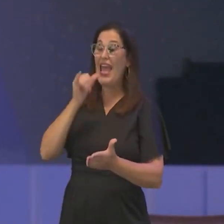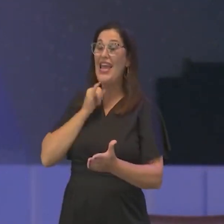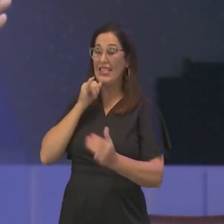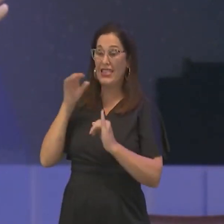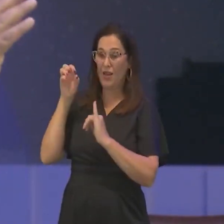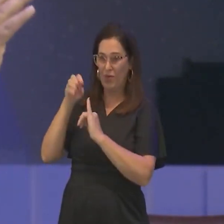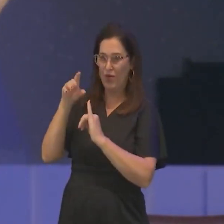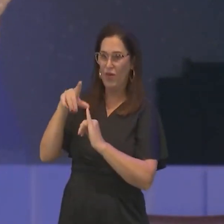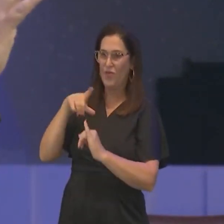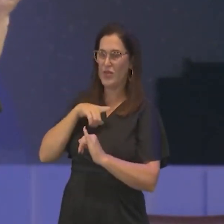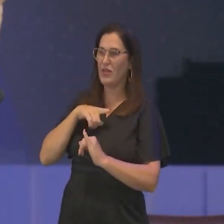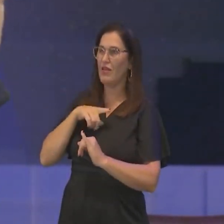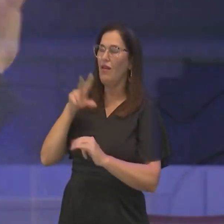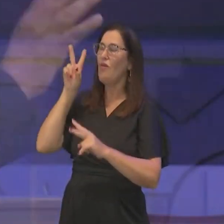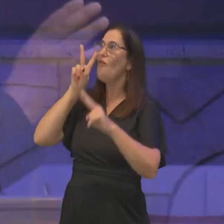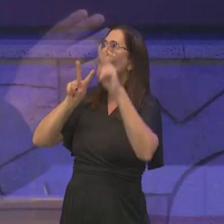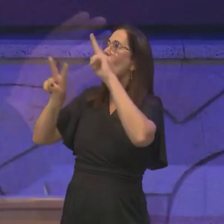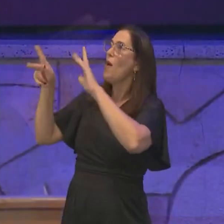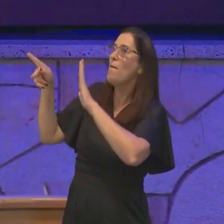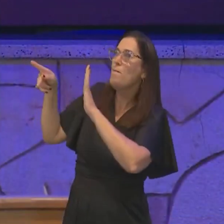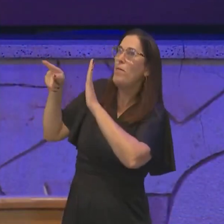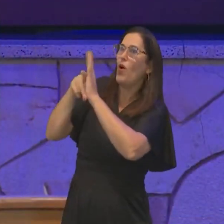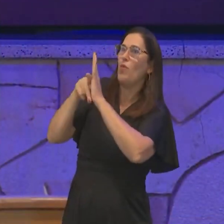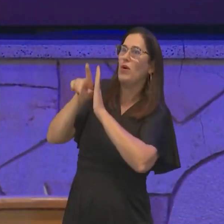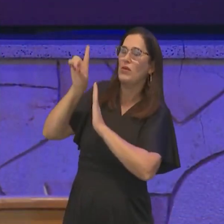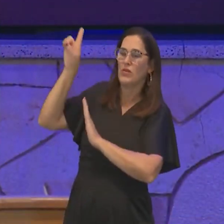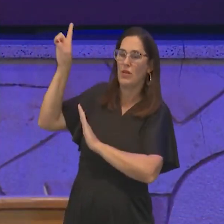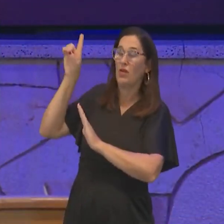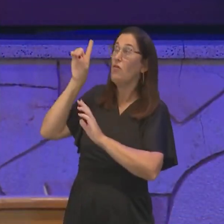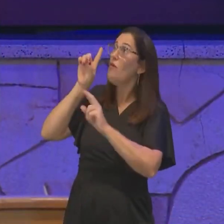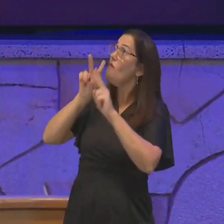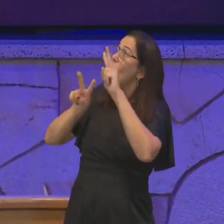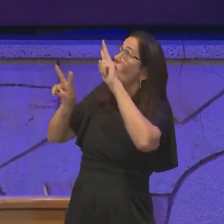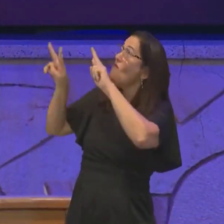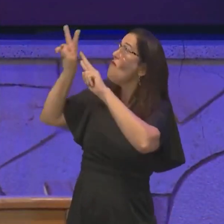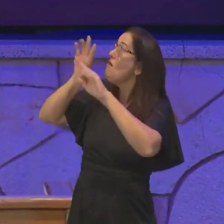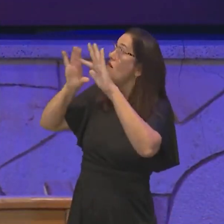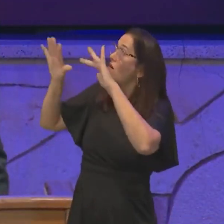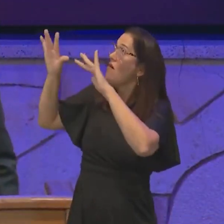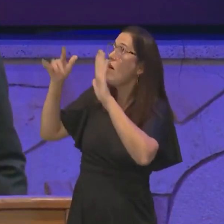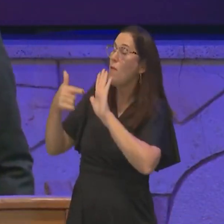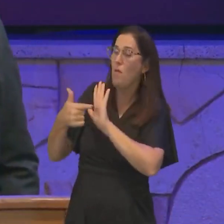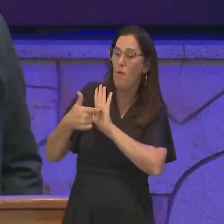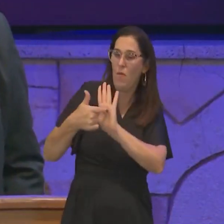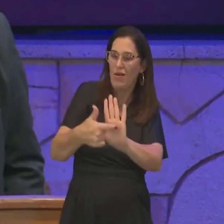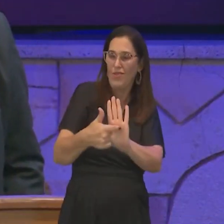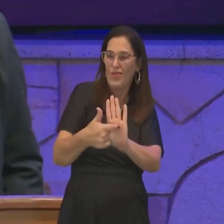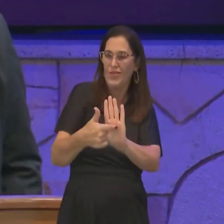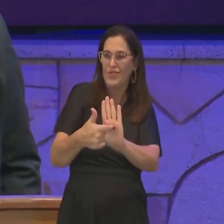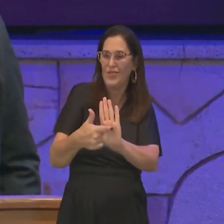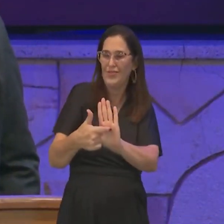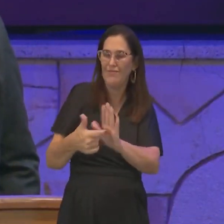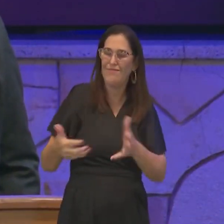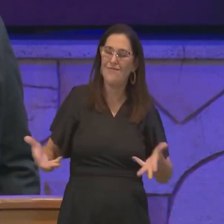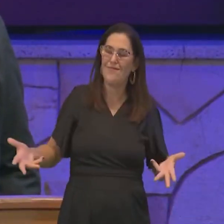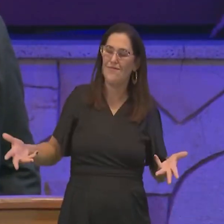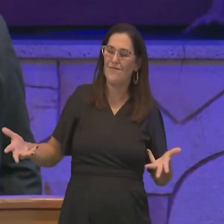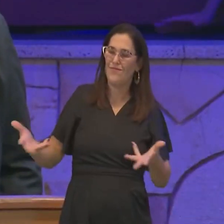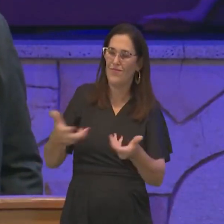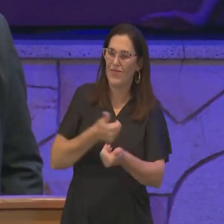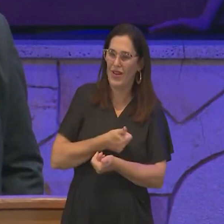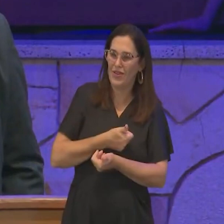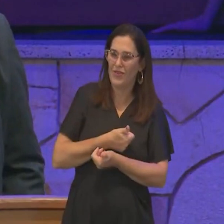você tenha uma visão de Deus. E a visão de Deus se manifestou de uma forma